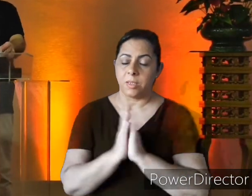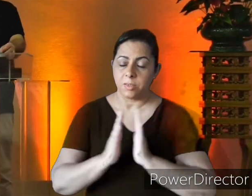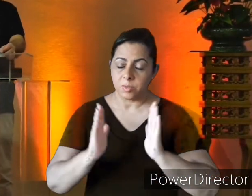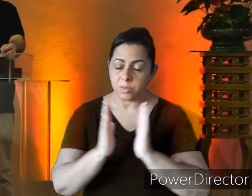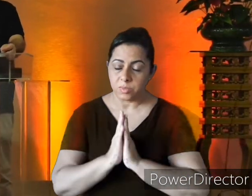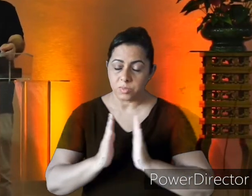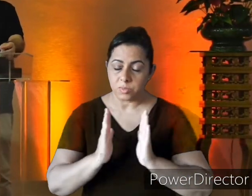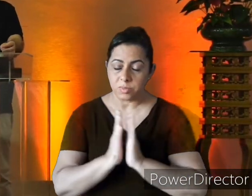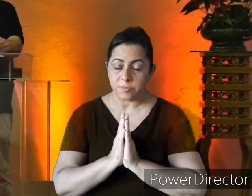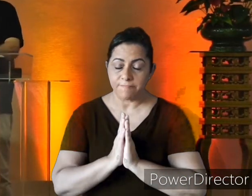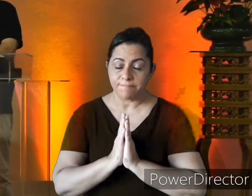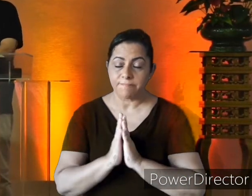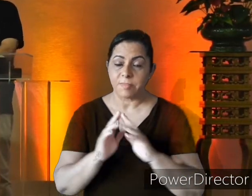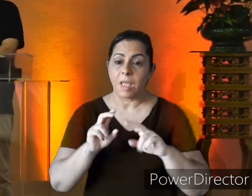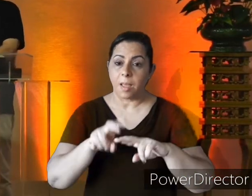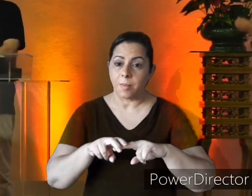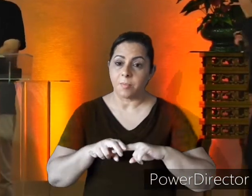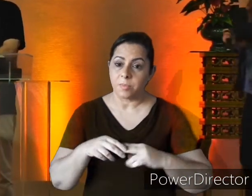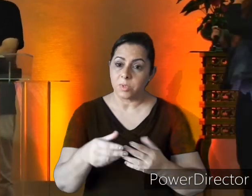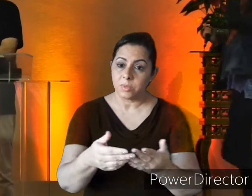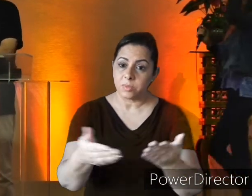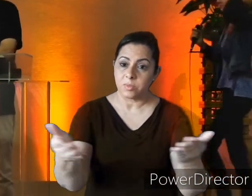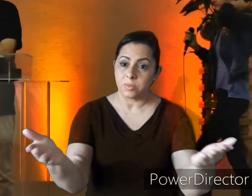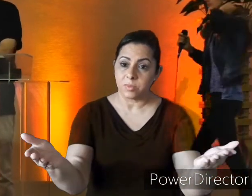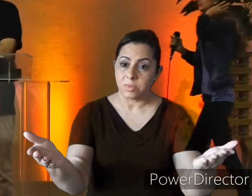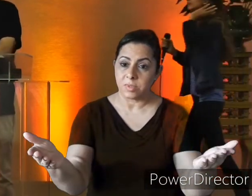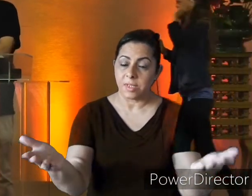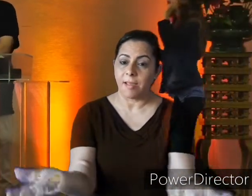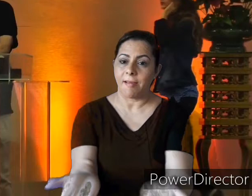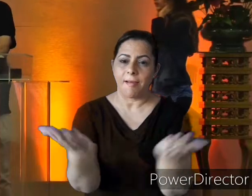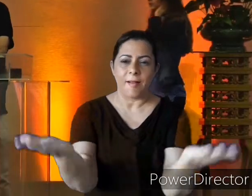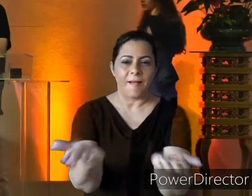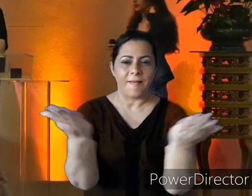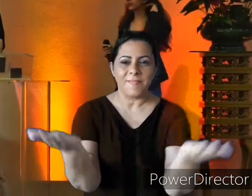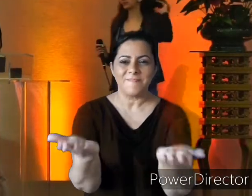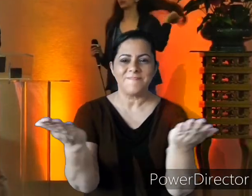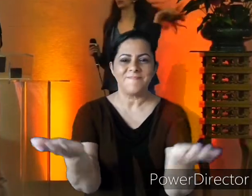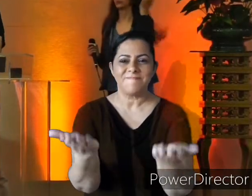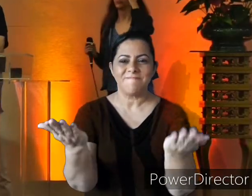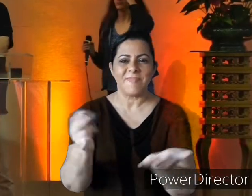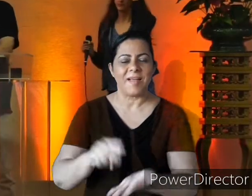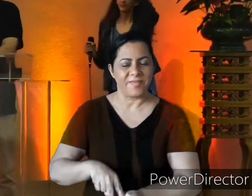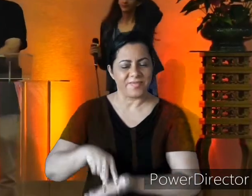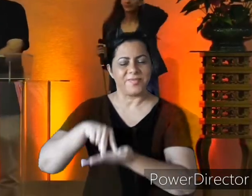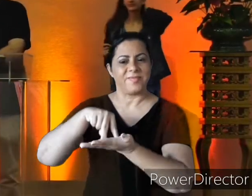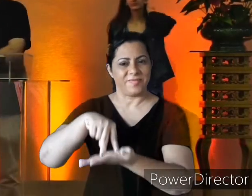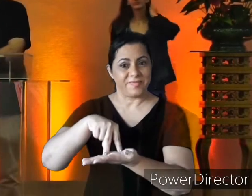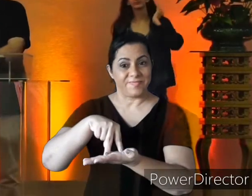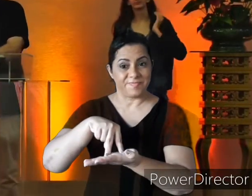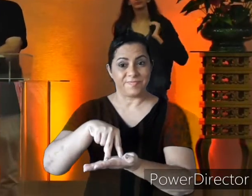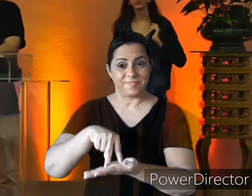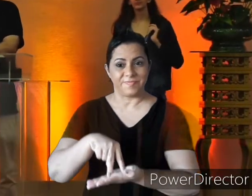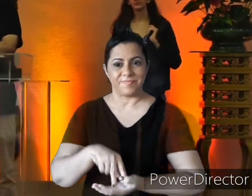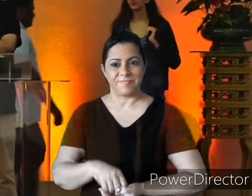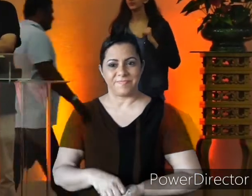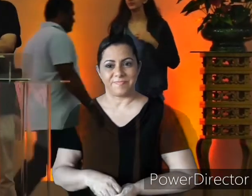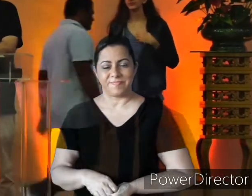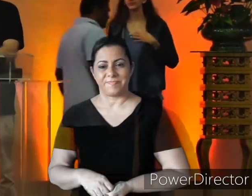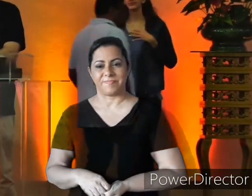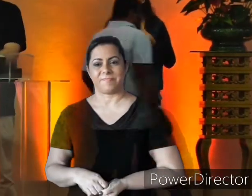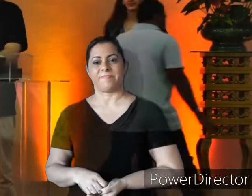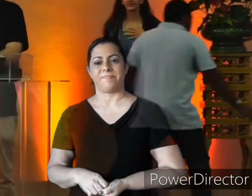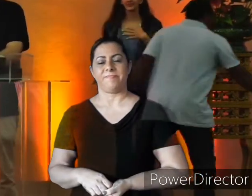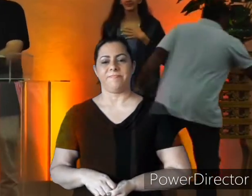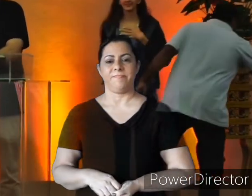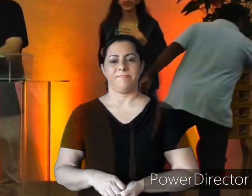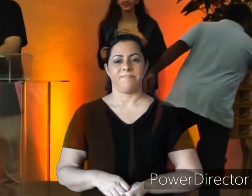e voltar a subir os muros e a ser revestido da armadura de Deus, a se revestir da glória de Deus,